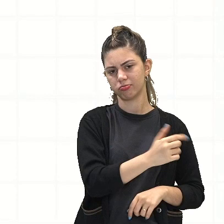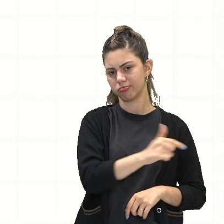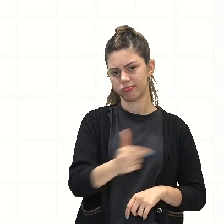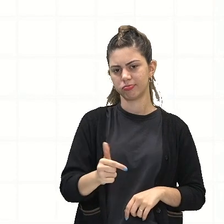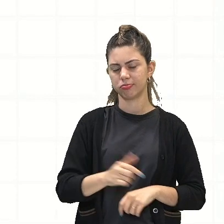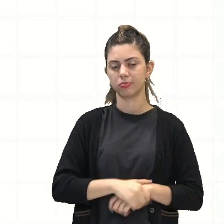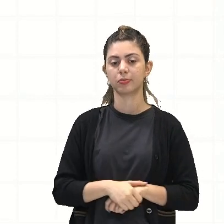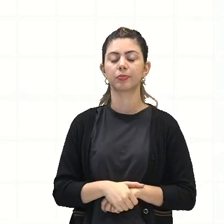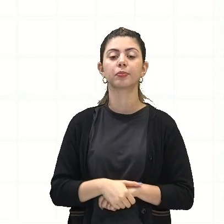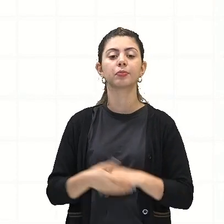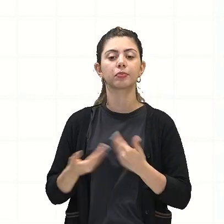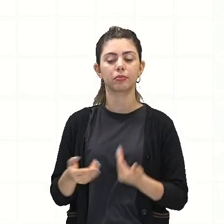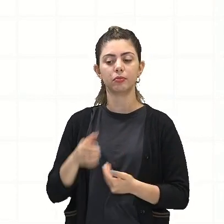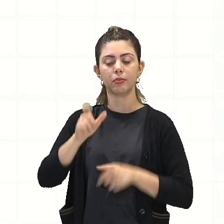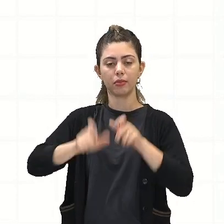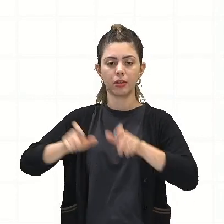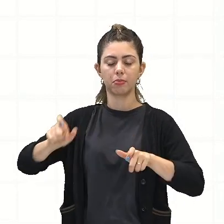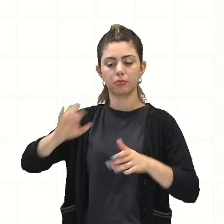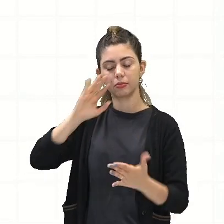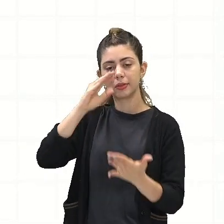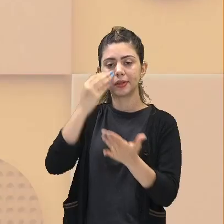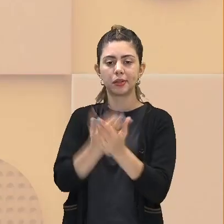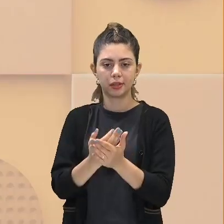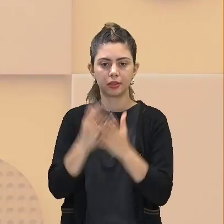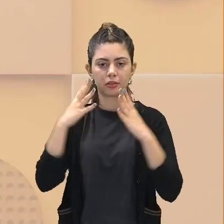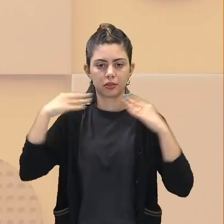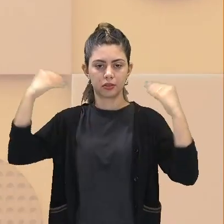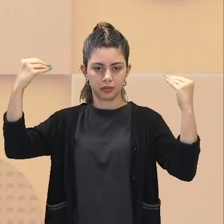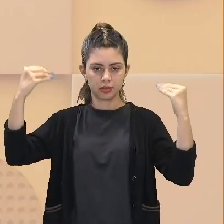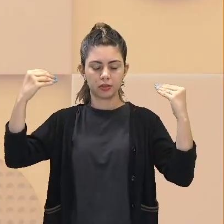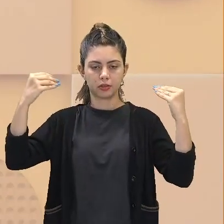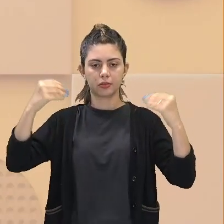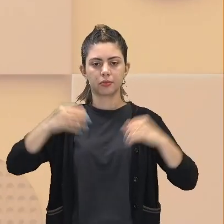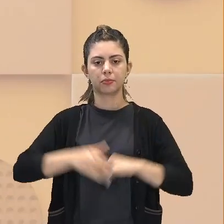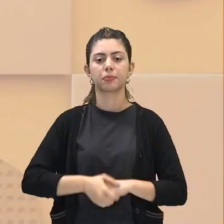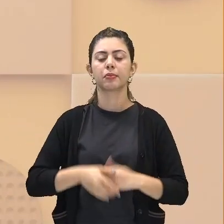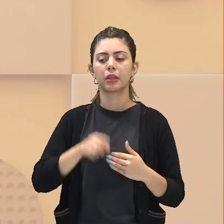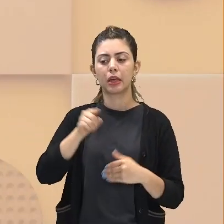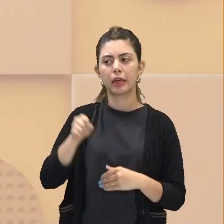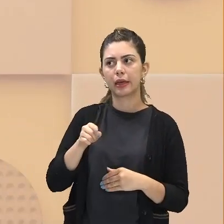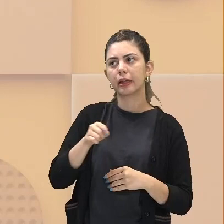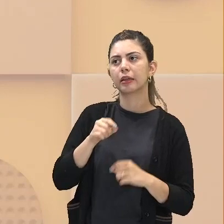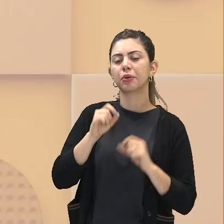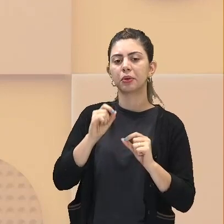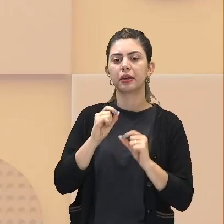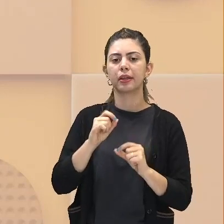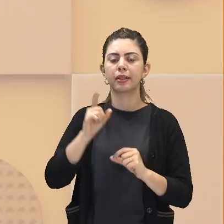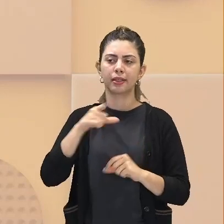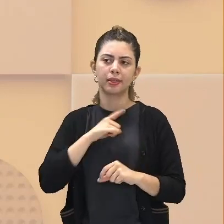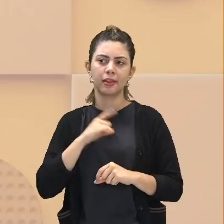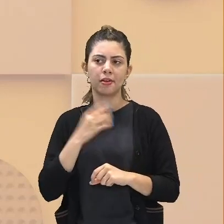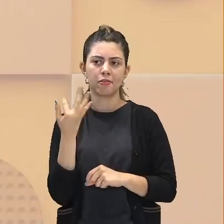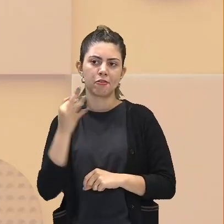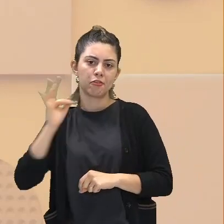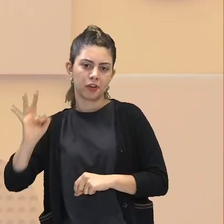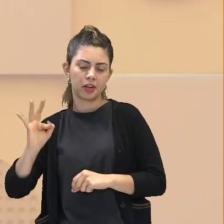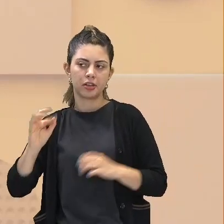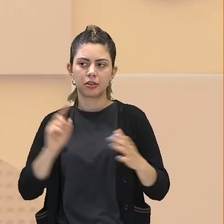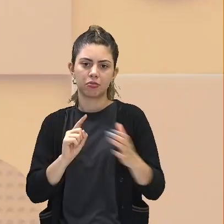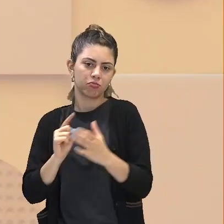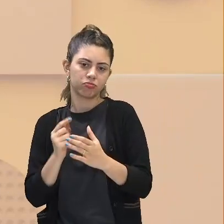do Éden, o ser humano já está condenado à corrupção, à depravação total. E também para ele,